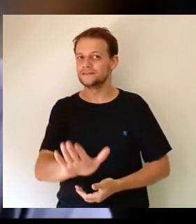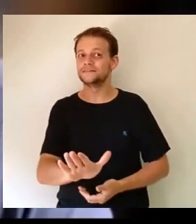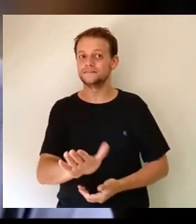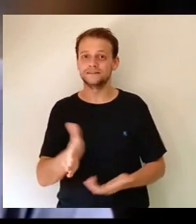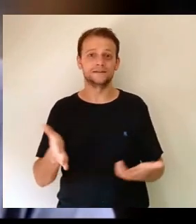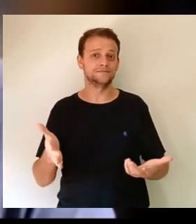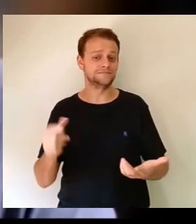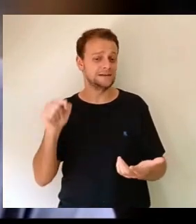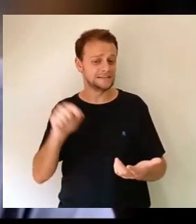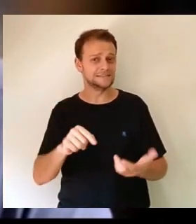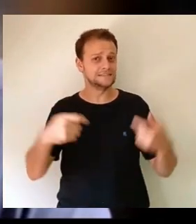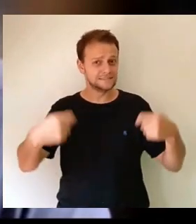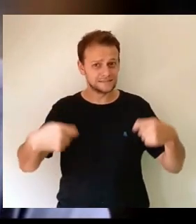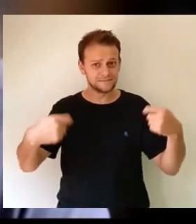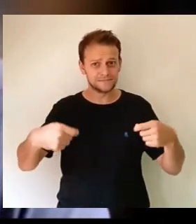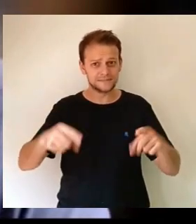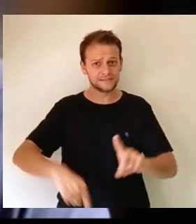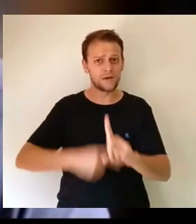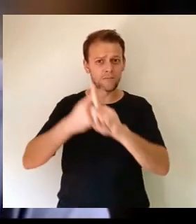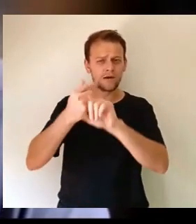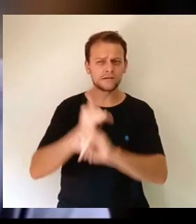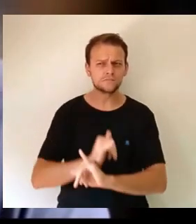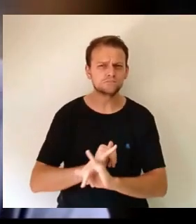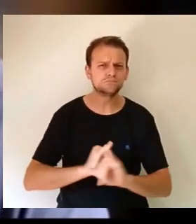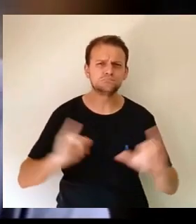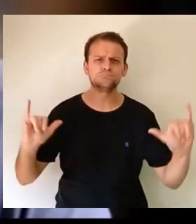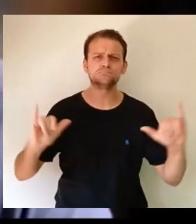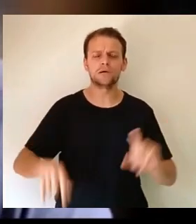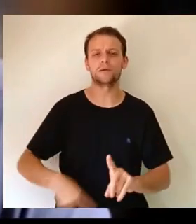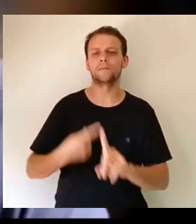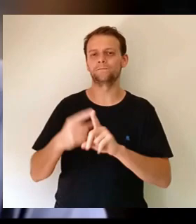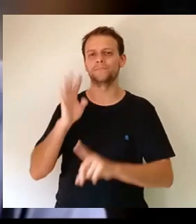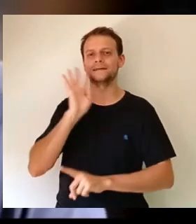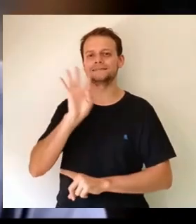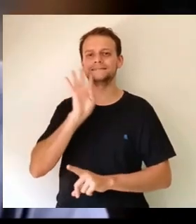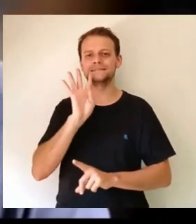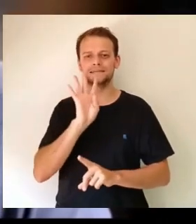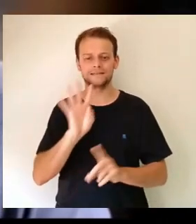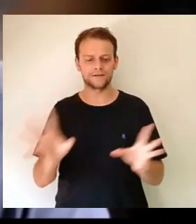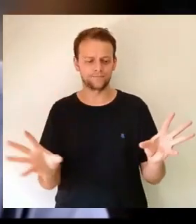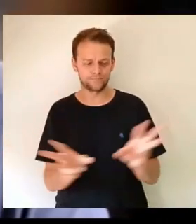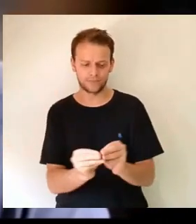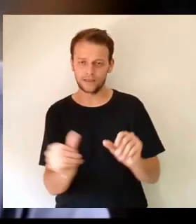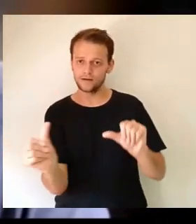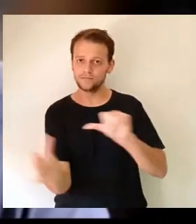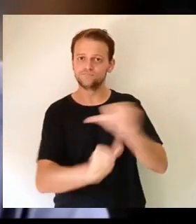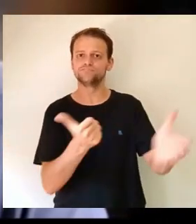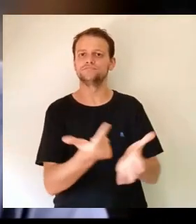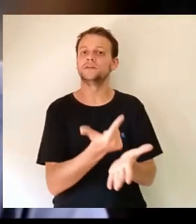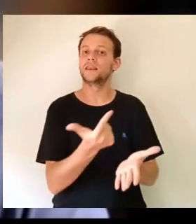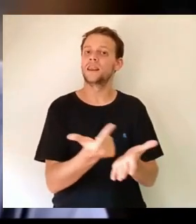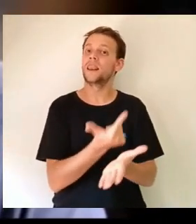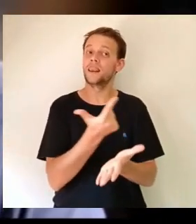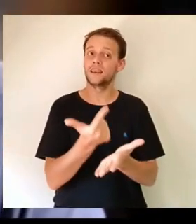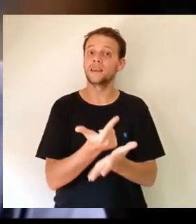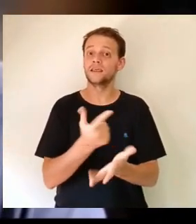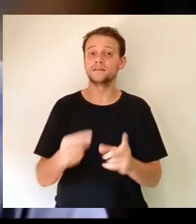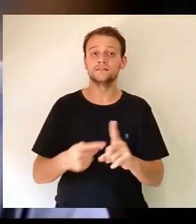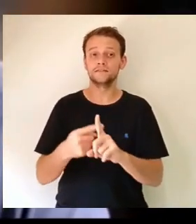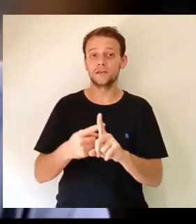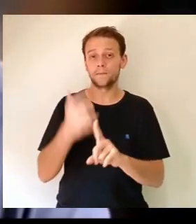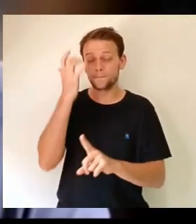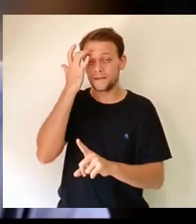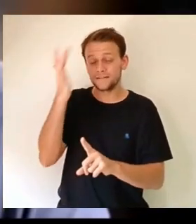vista. Mas, por outro lado, eu acho que não teve um alcance que ele poderia ter. Então, eu acho que seria mais legal compilar num formato de livro,